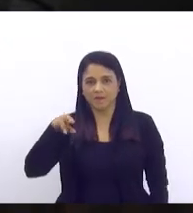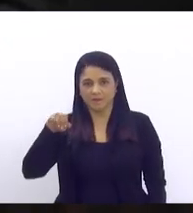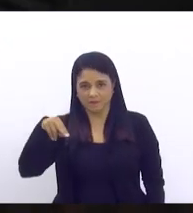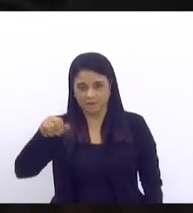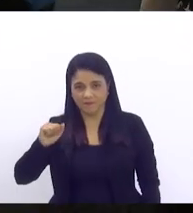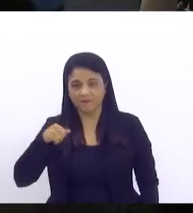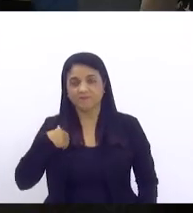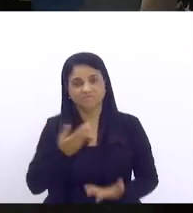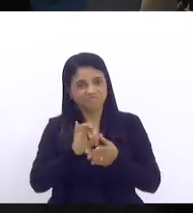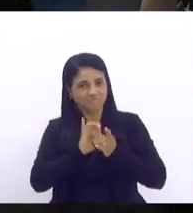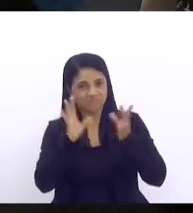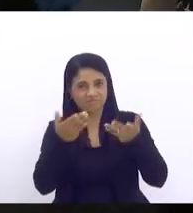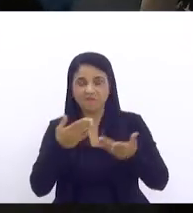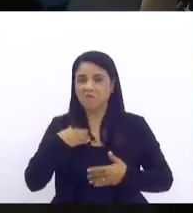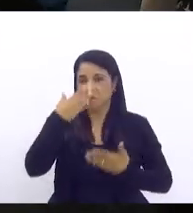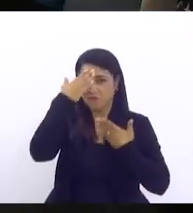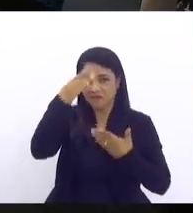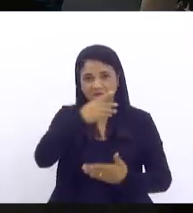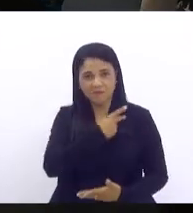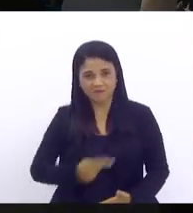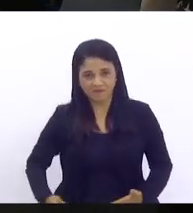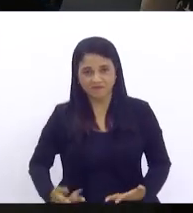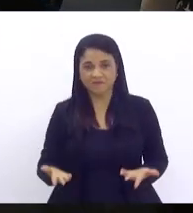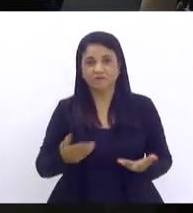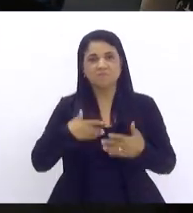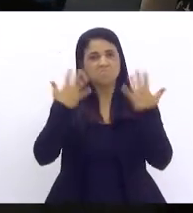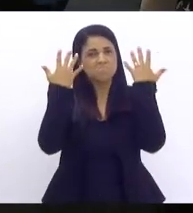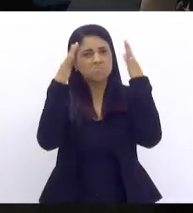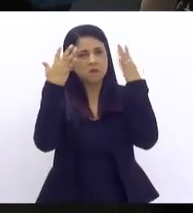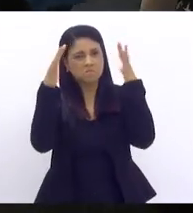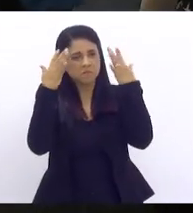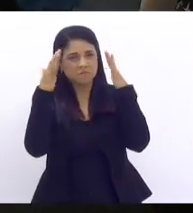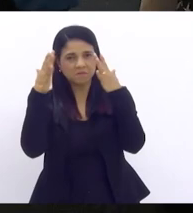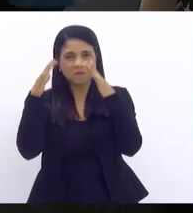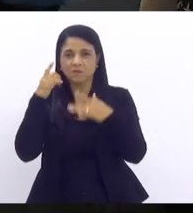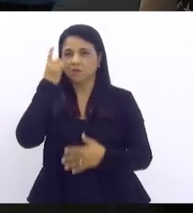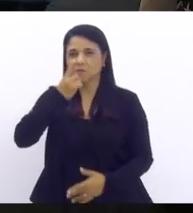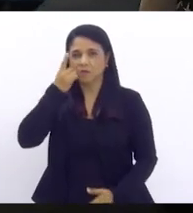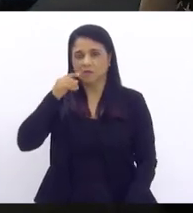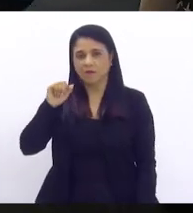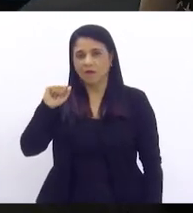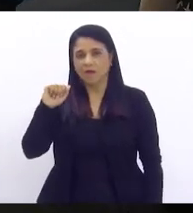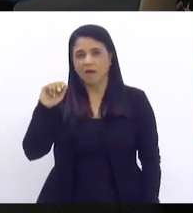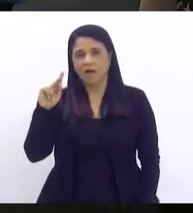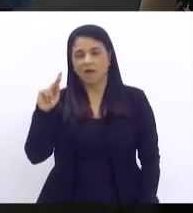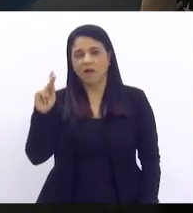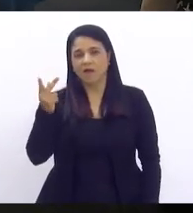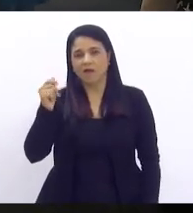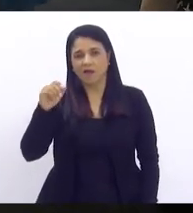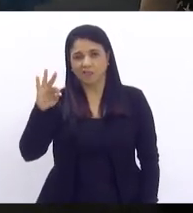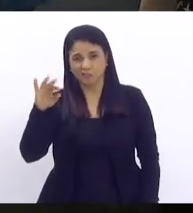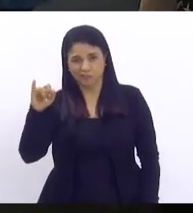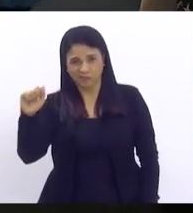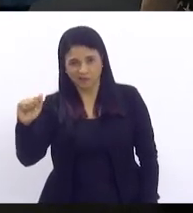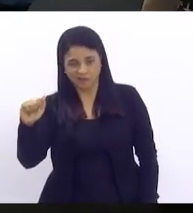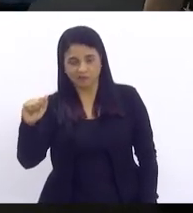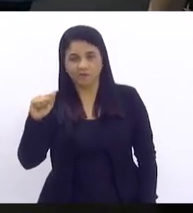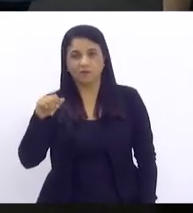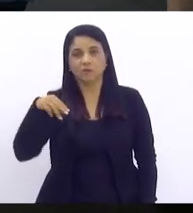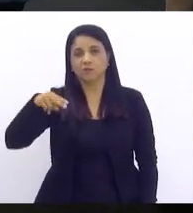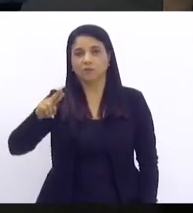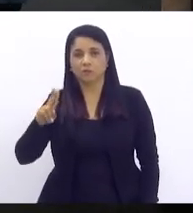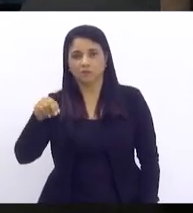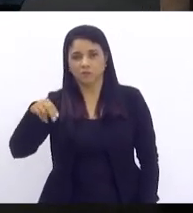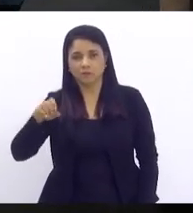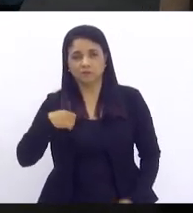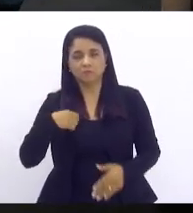vontade. Obrigada, presidente. Queria parabenizar o nobre deputado Átila Nunes por essa proposição